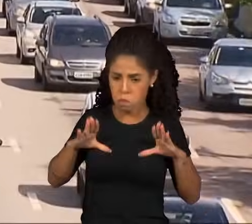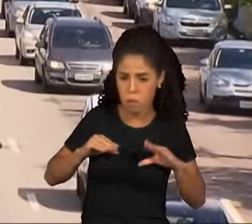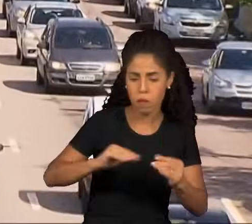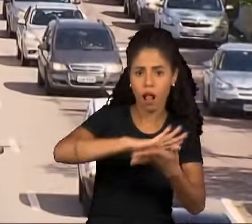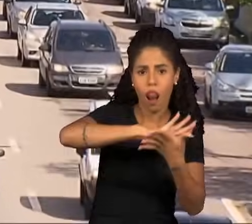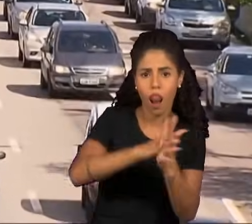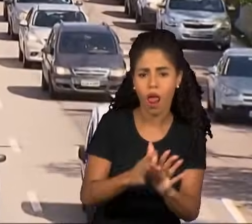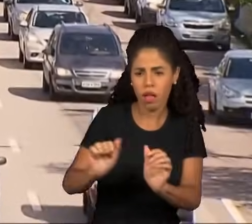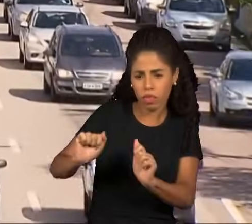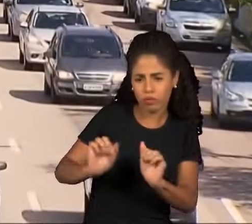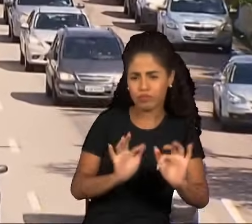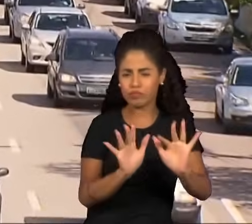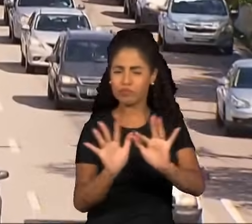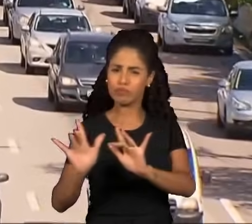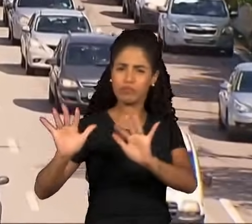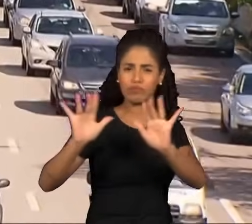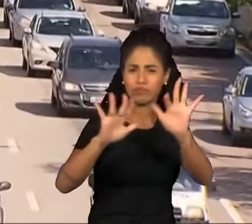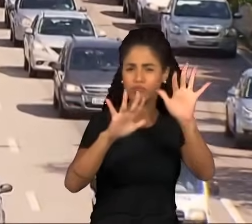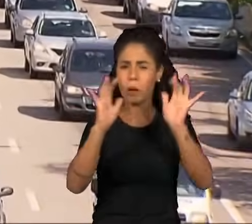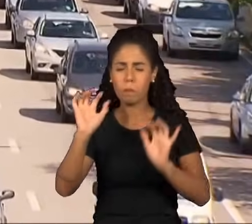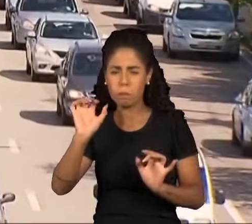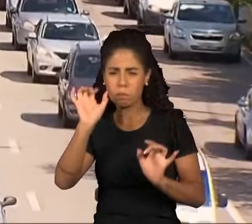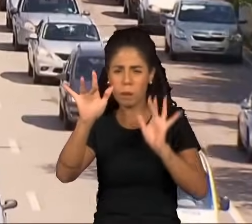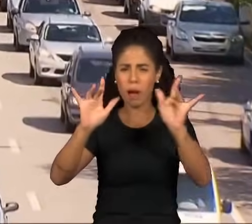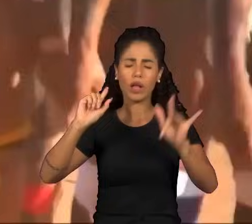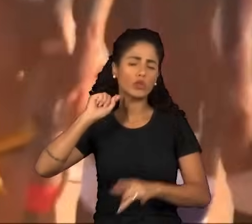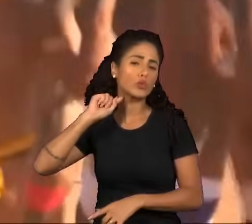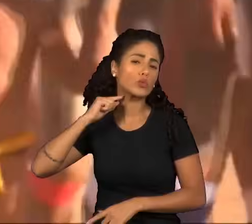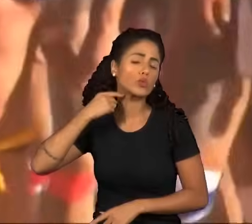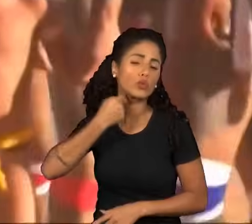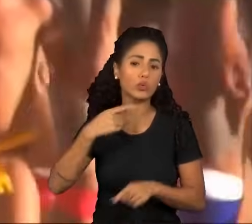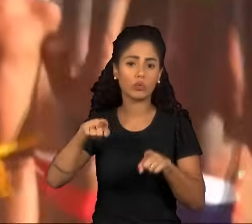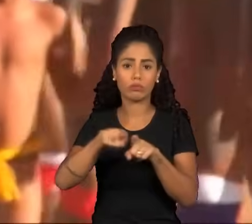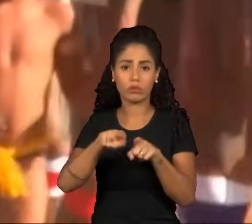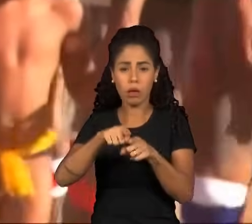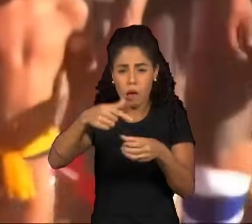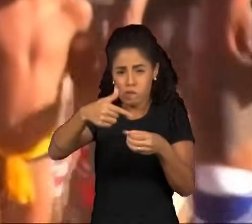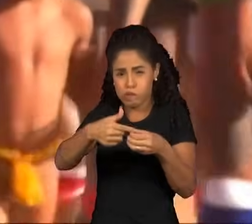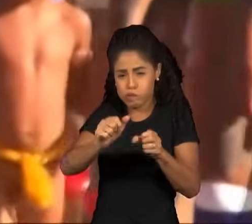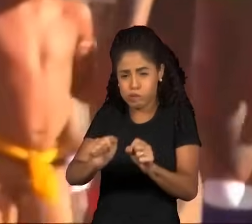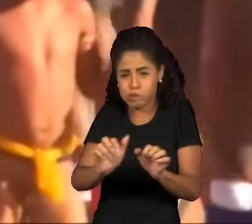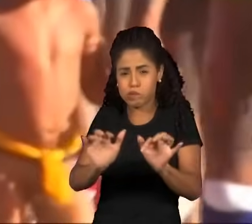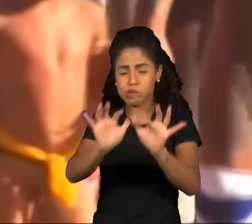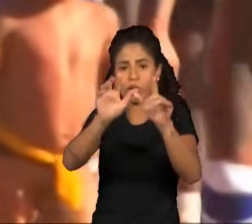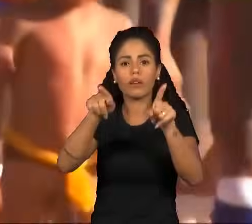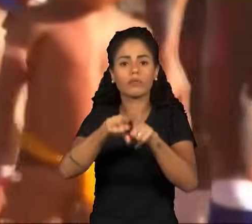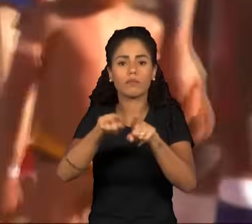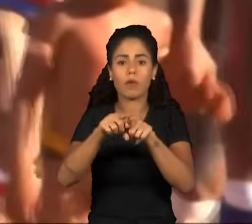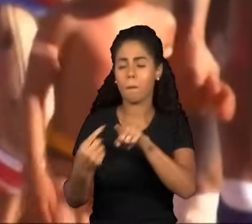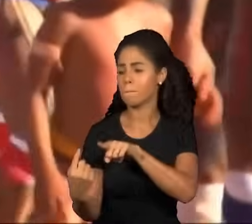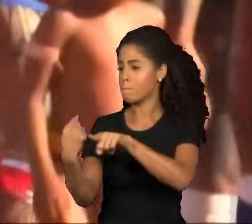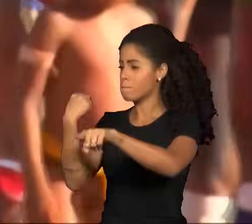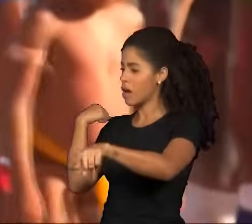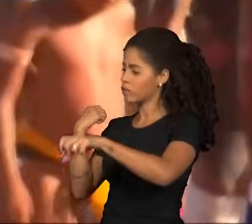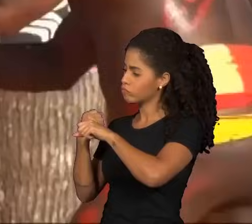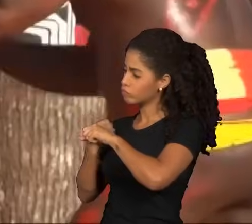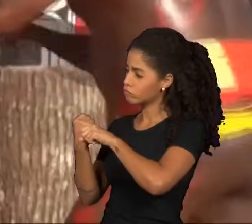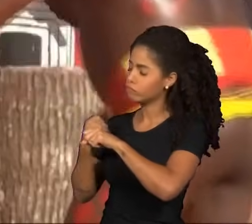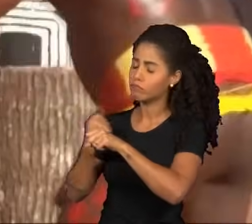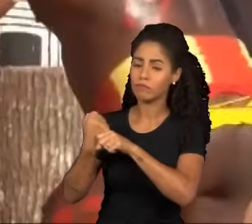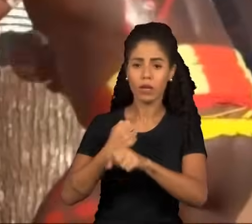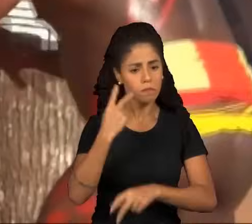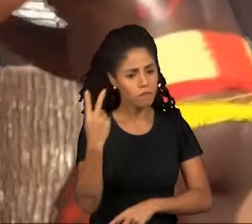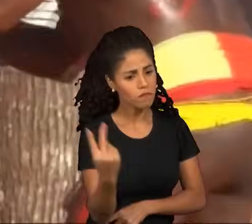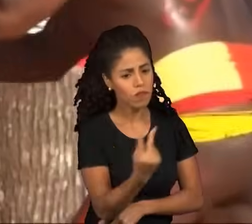pós-era industrial, como a queima de combustíveis fósseis. Conhecer o passado para aprender a valorizar as tradições dos